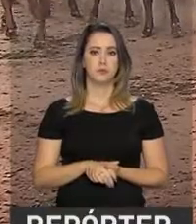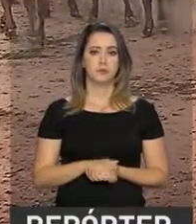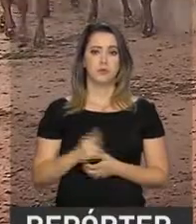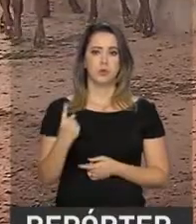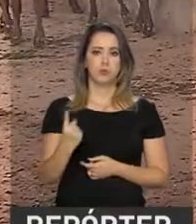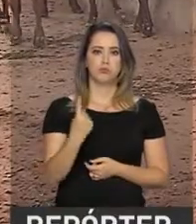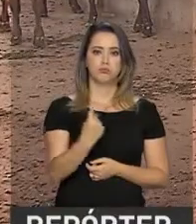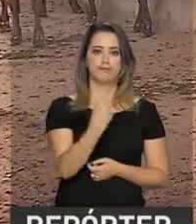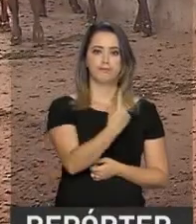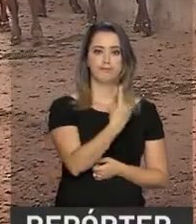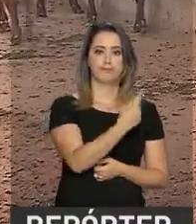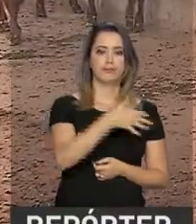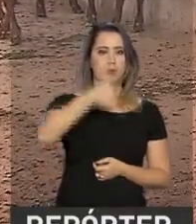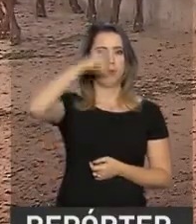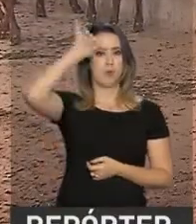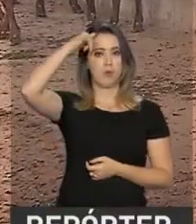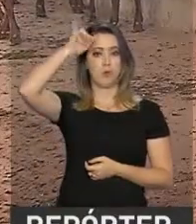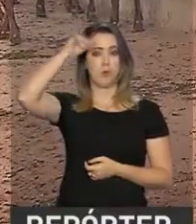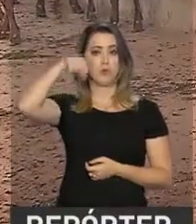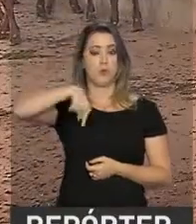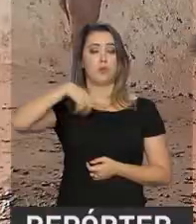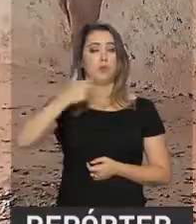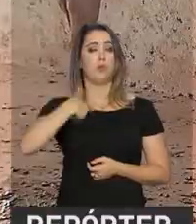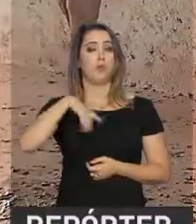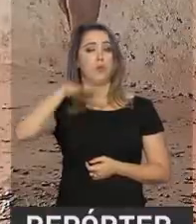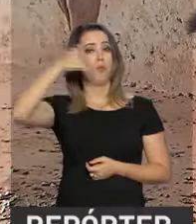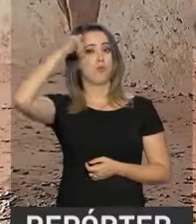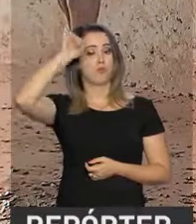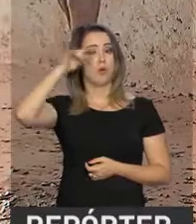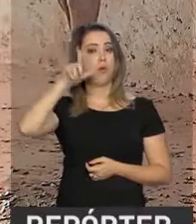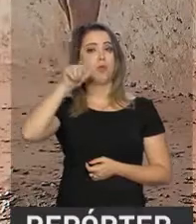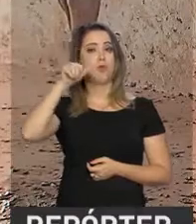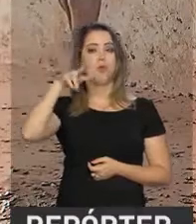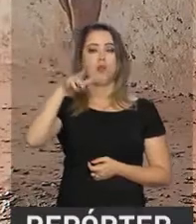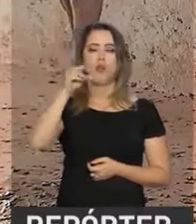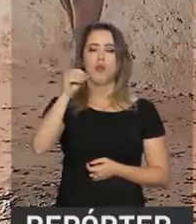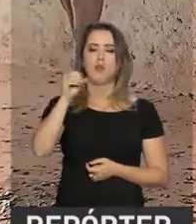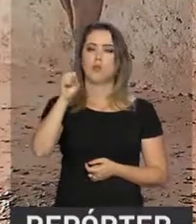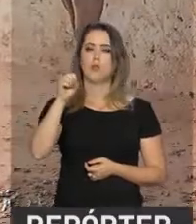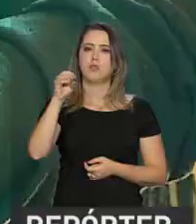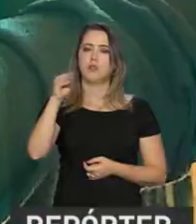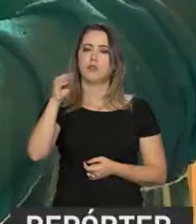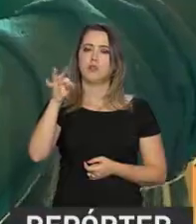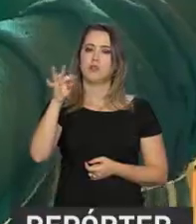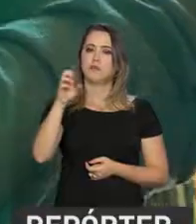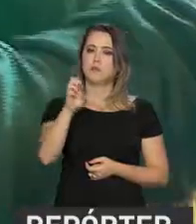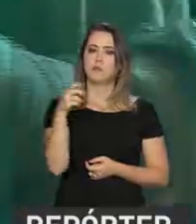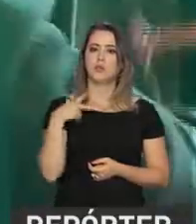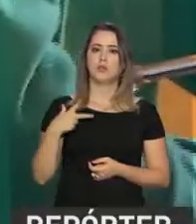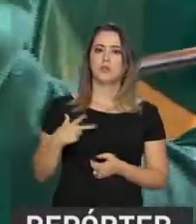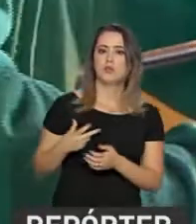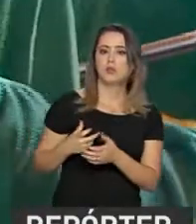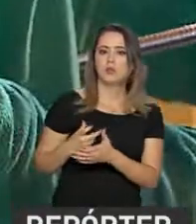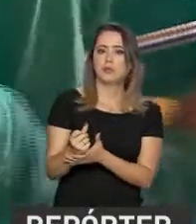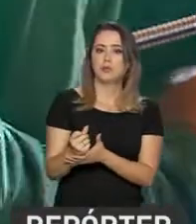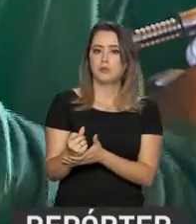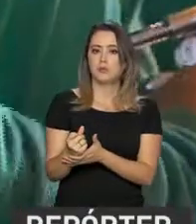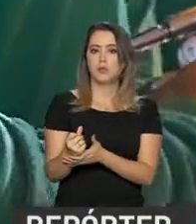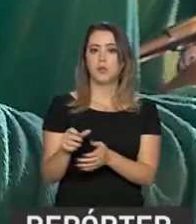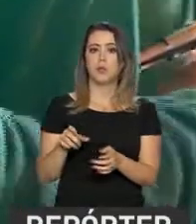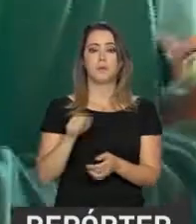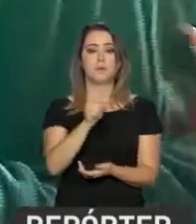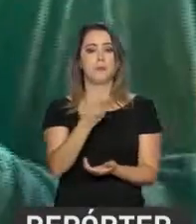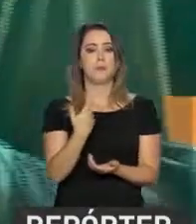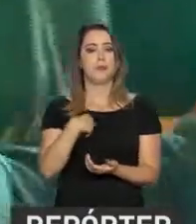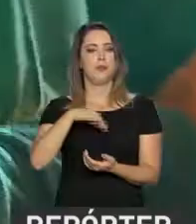Um a um, os bois dessa fazenda no Lago Oeste, região que fica a 40 quilômetros de Brasília, recebem a dose da vacina